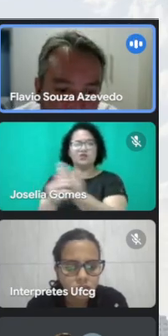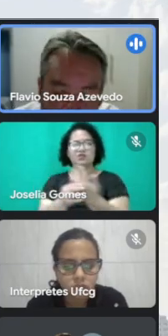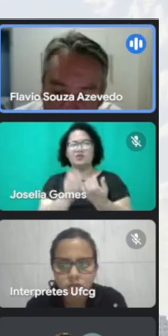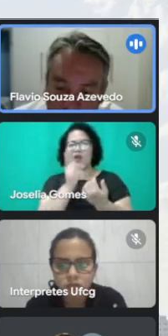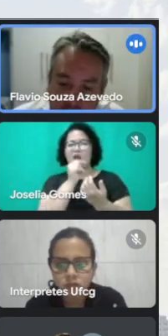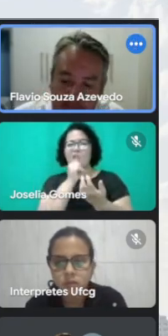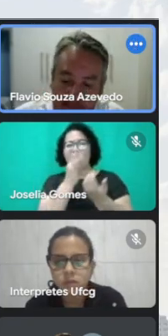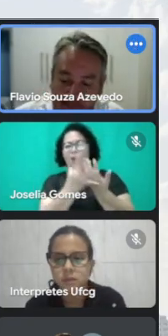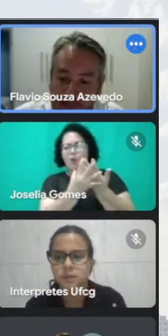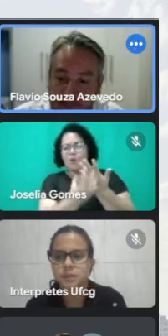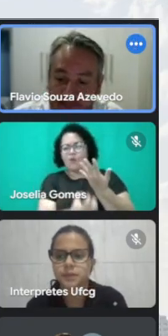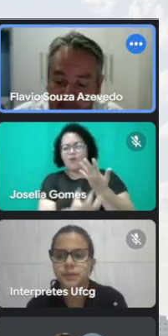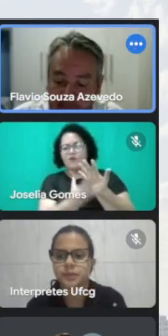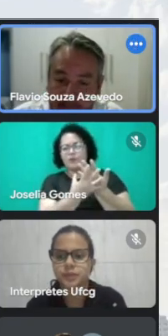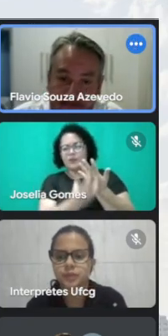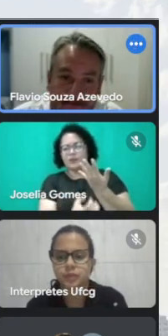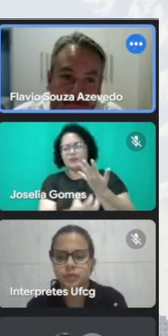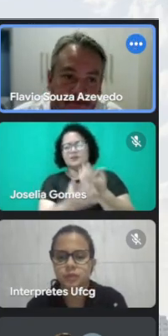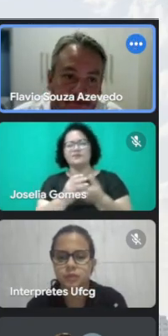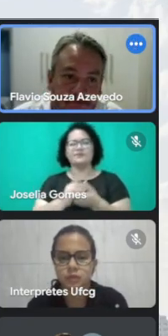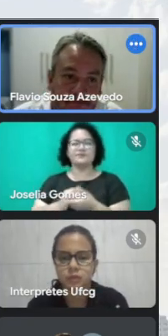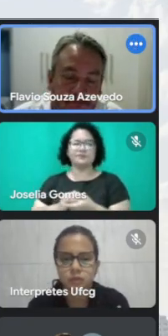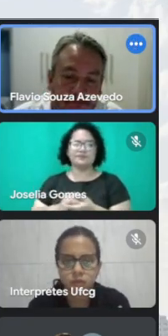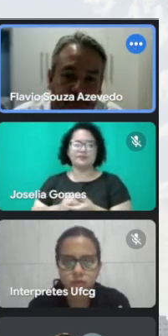da Phytorestore.